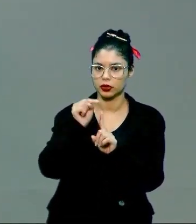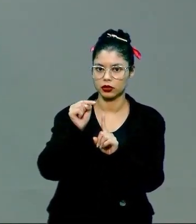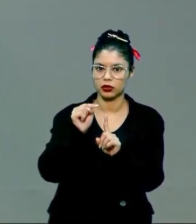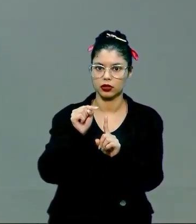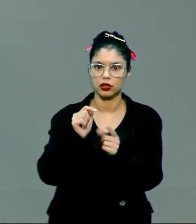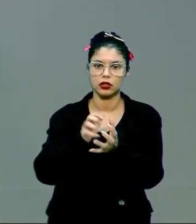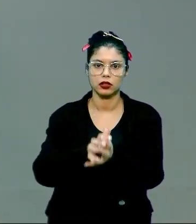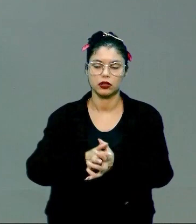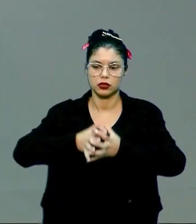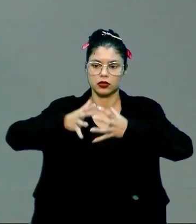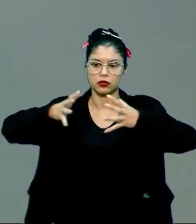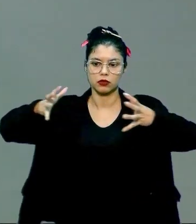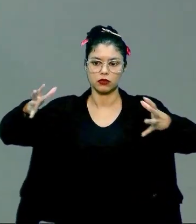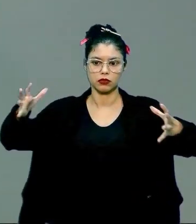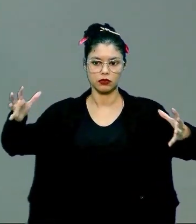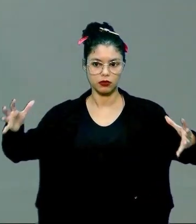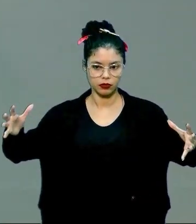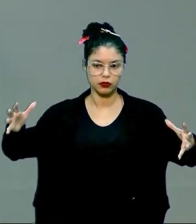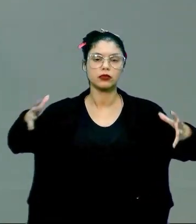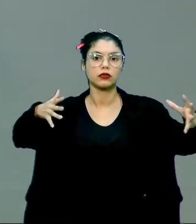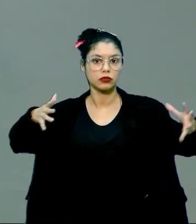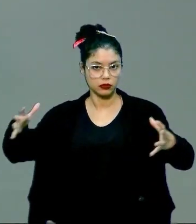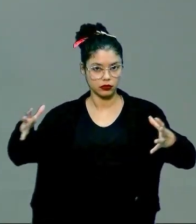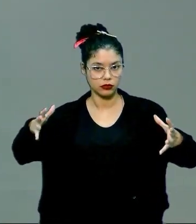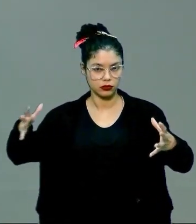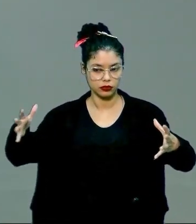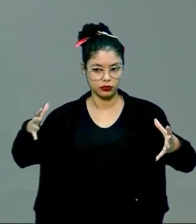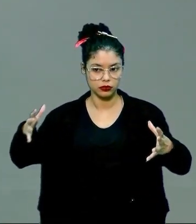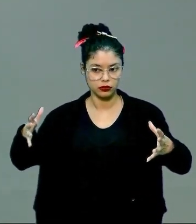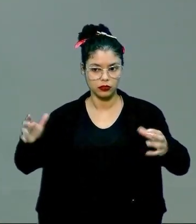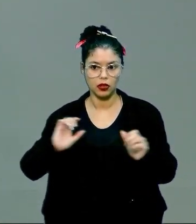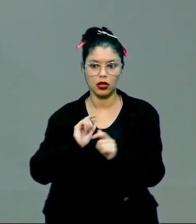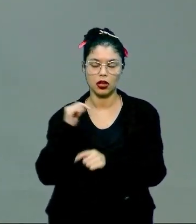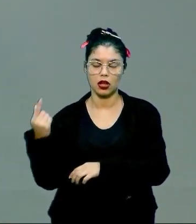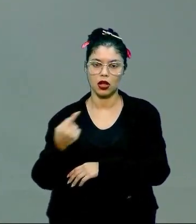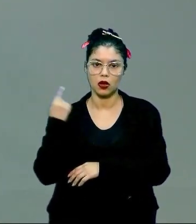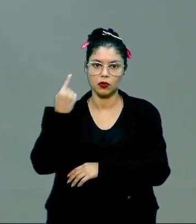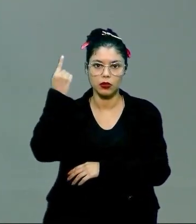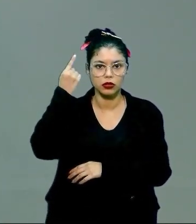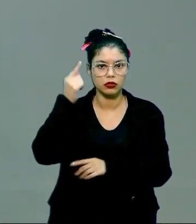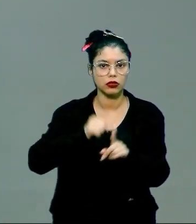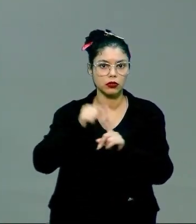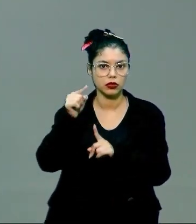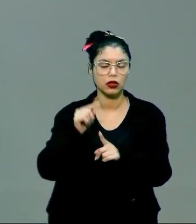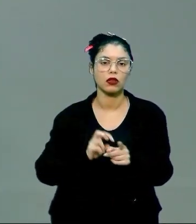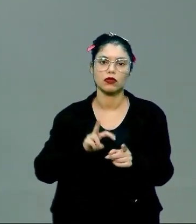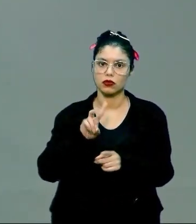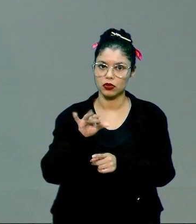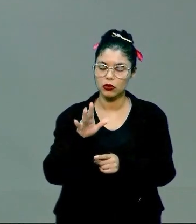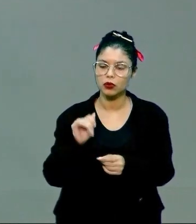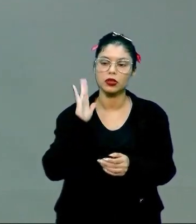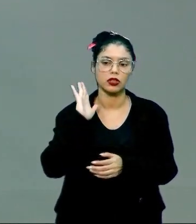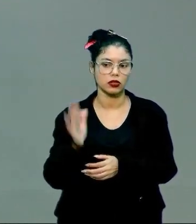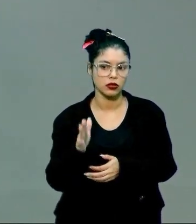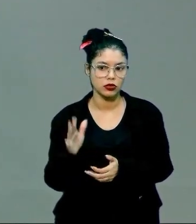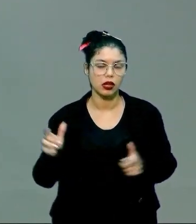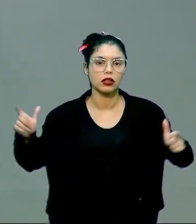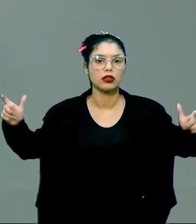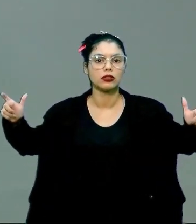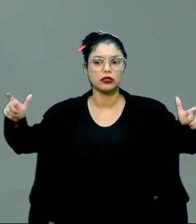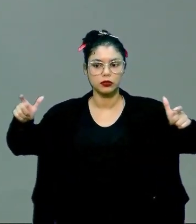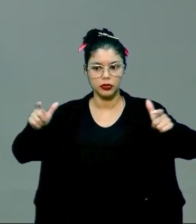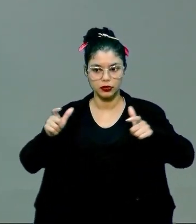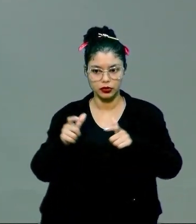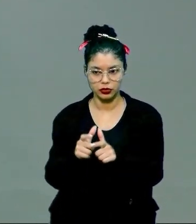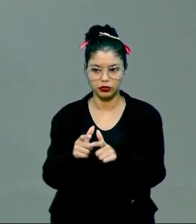elas vão se expandir porque elas vão se agitar. Então, um aumento de temperatura provoca um aumento de volume. Já uma diminuição